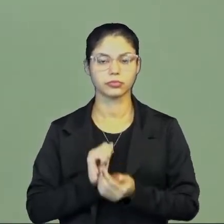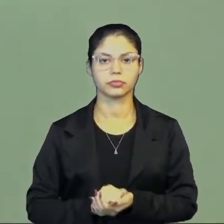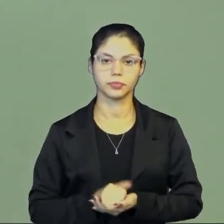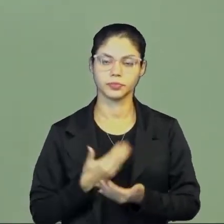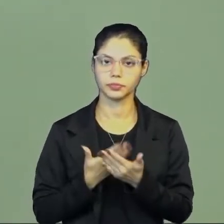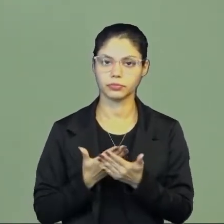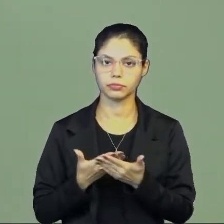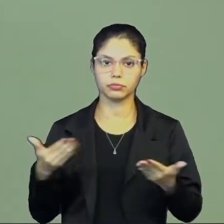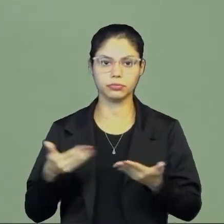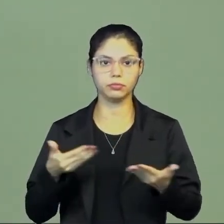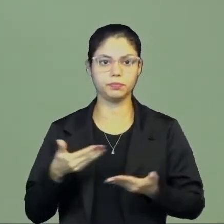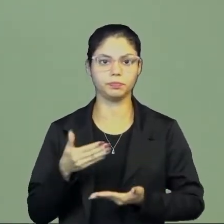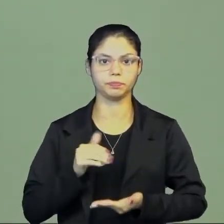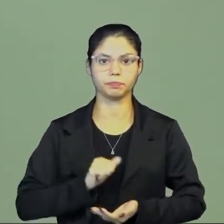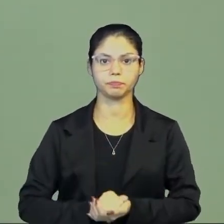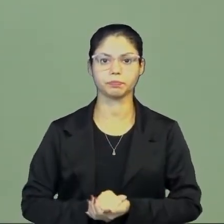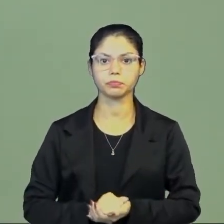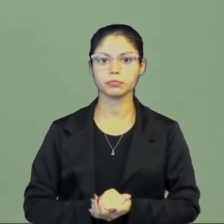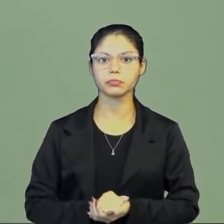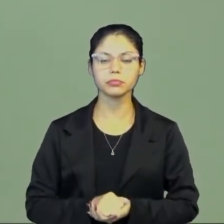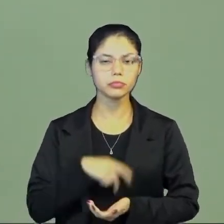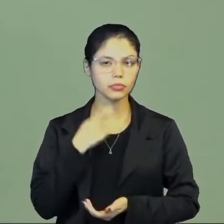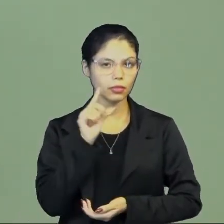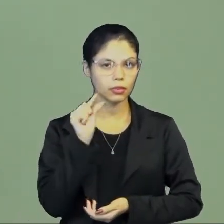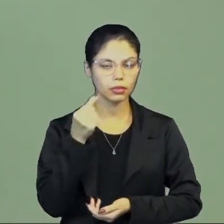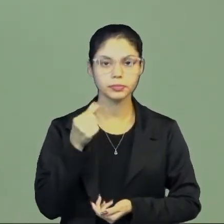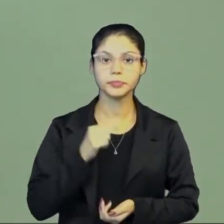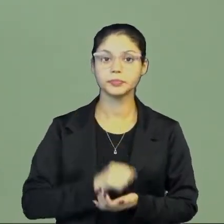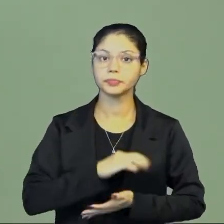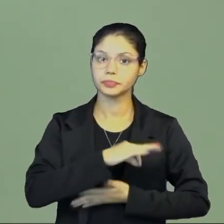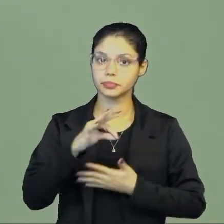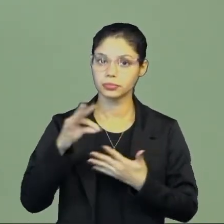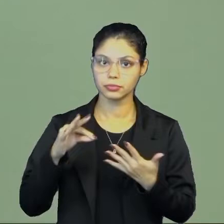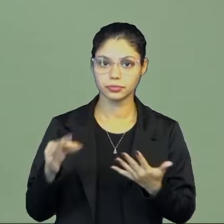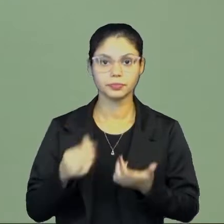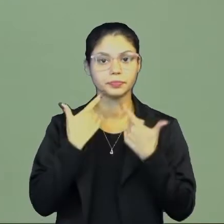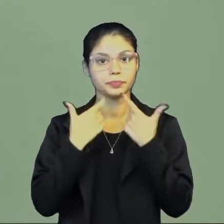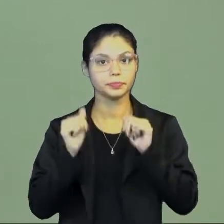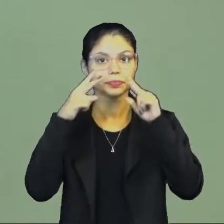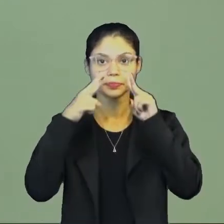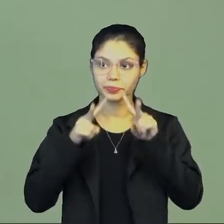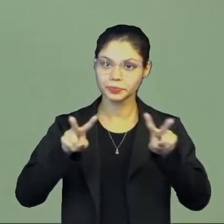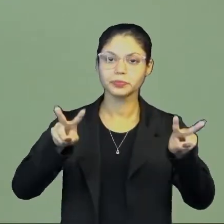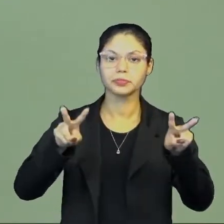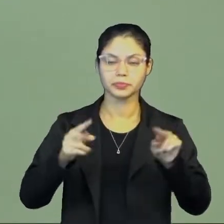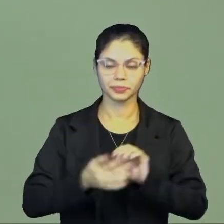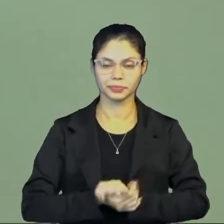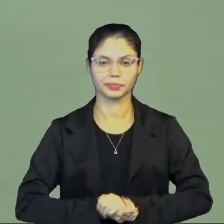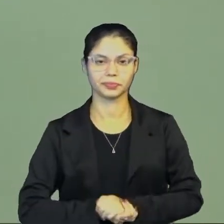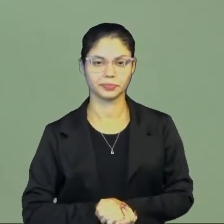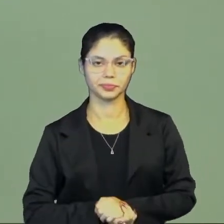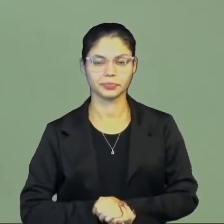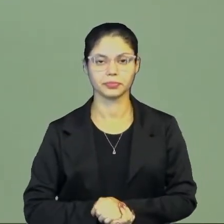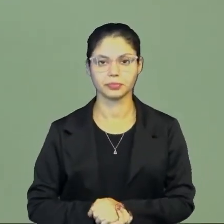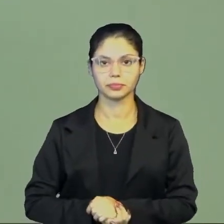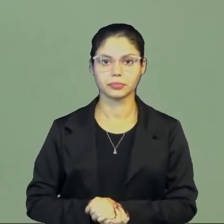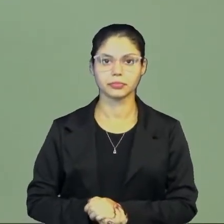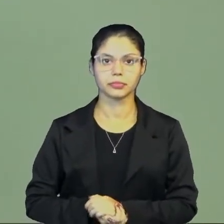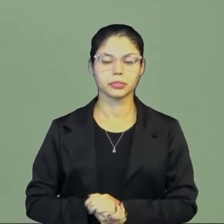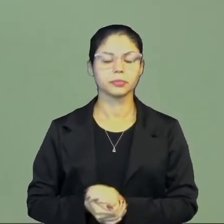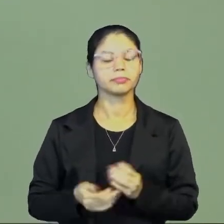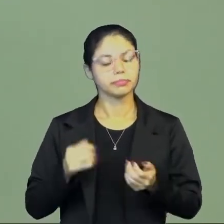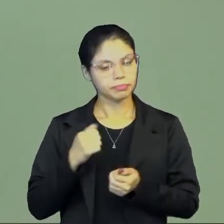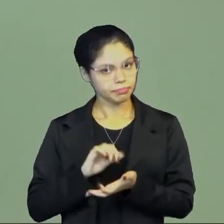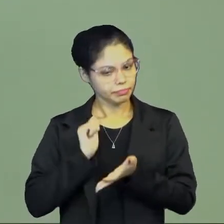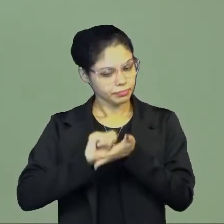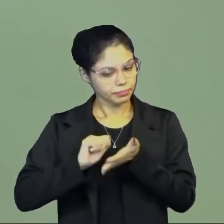e na aula de hoje nós vamos falar um pouquinho sobre os elementos da linguagem visual, né? Então prepare